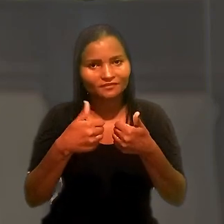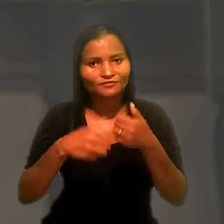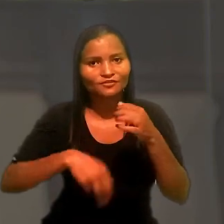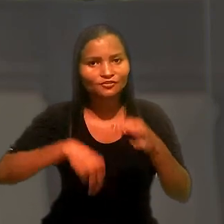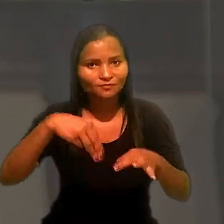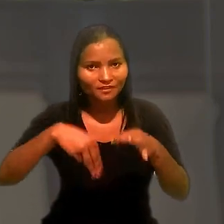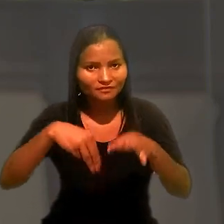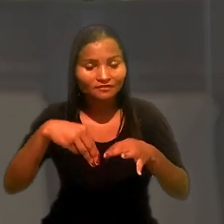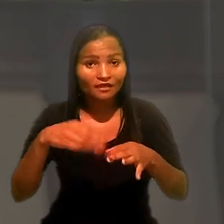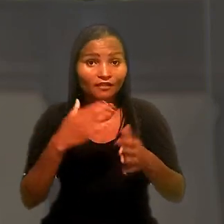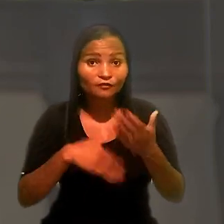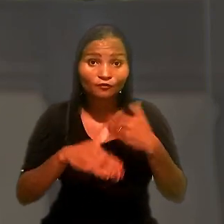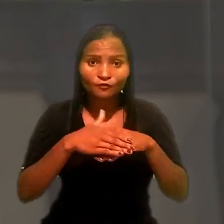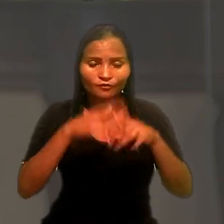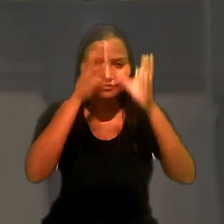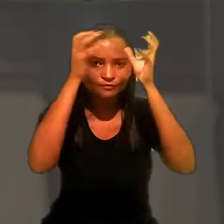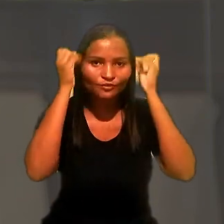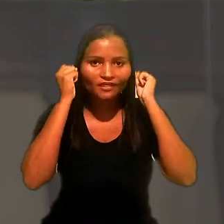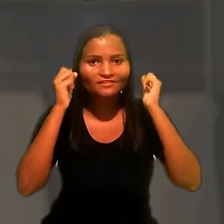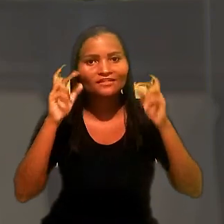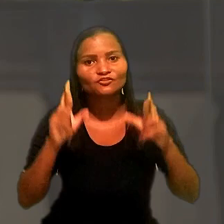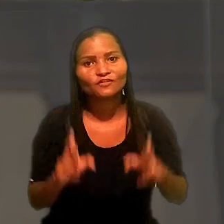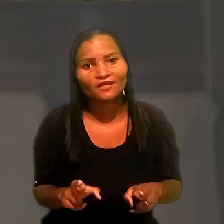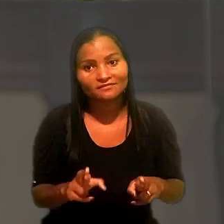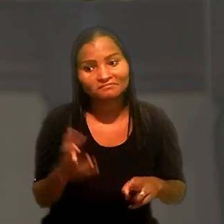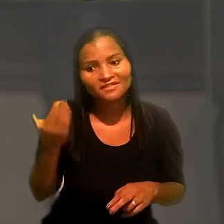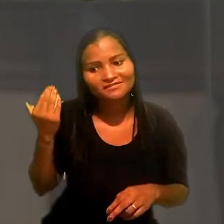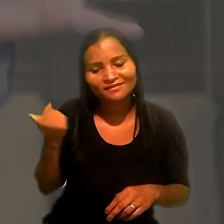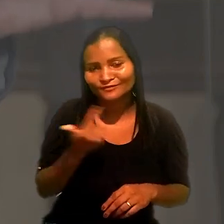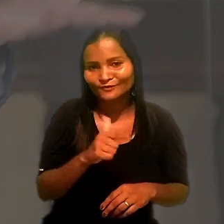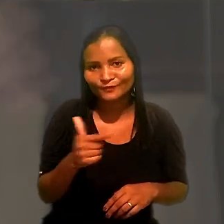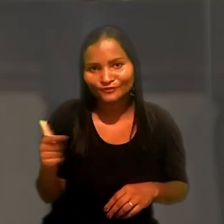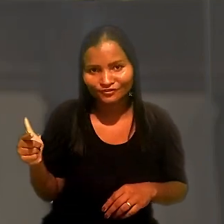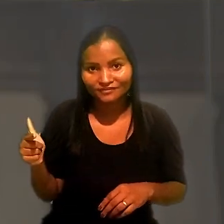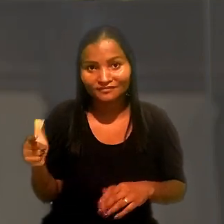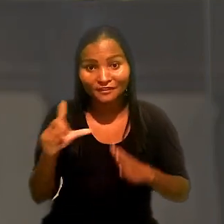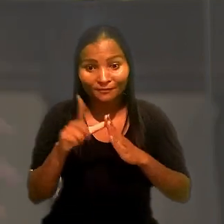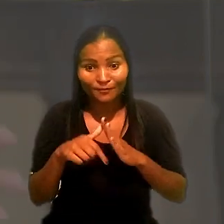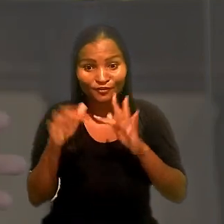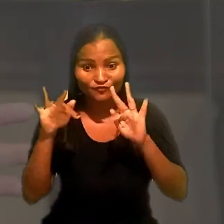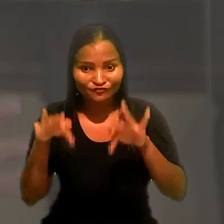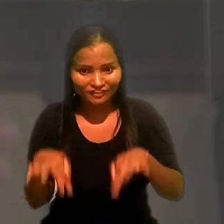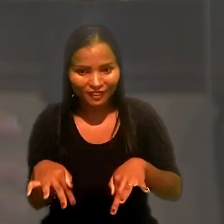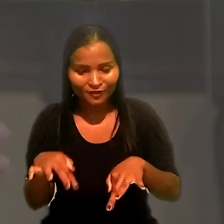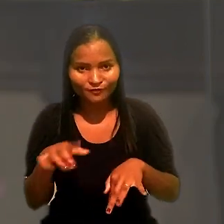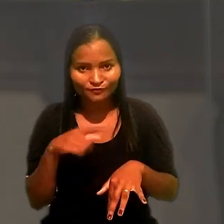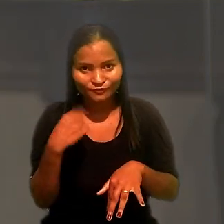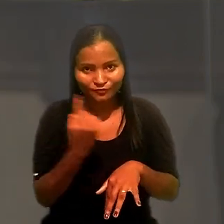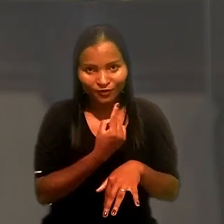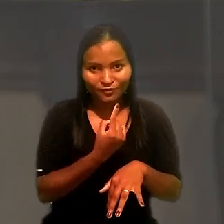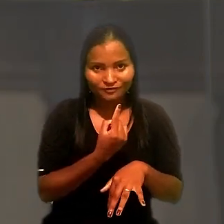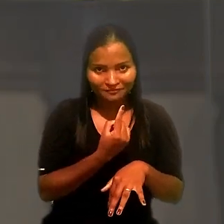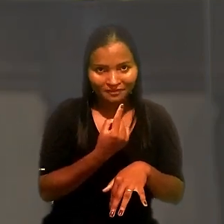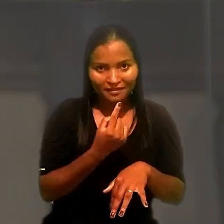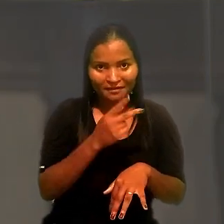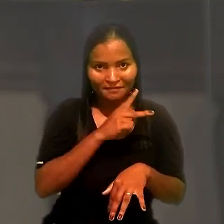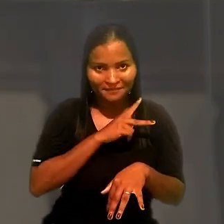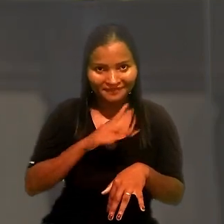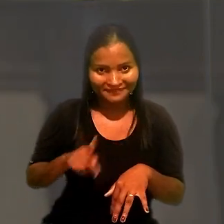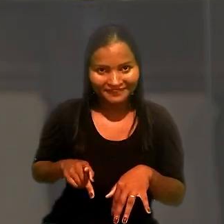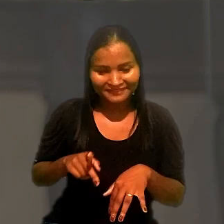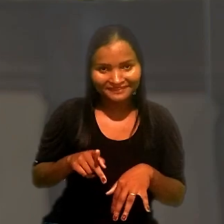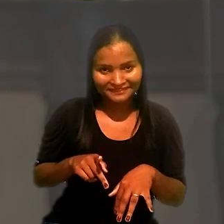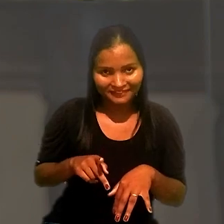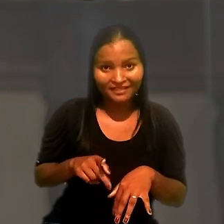todos os tribunais regionais. À época, nós não tínhamos, e ao final do nosso mandato, todos os tribunais já tinham os 24 tribunais regionais. À época,